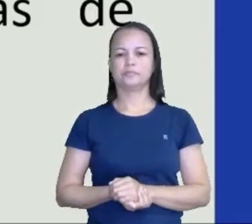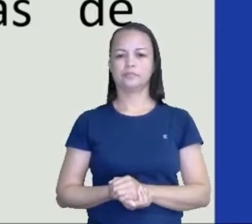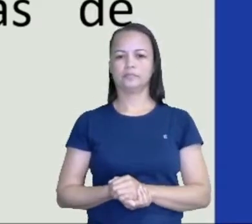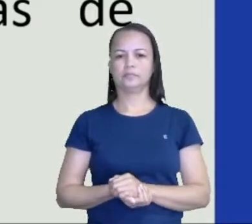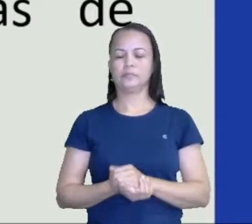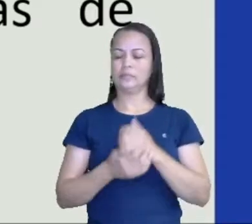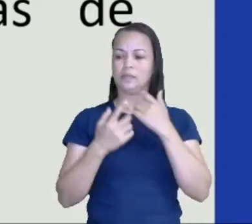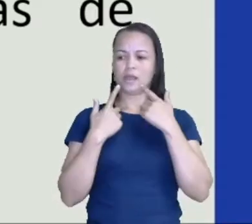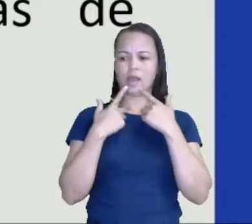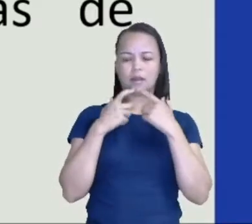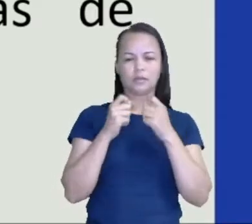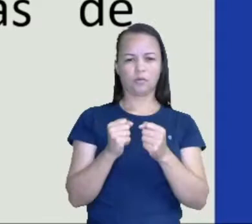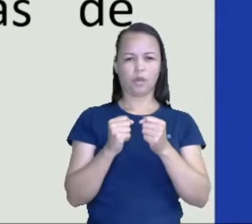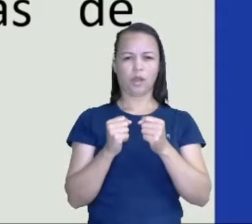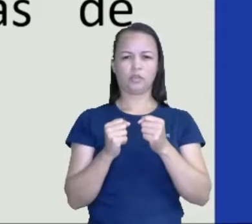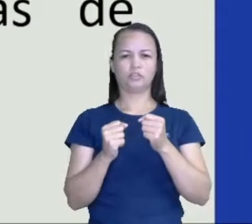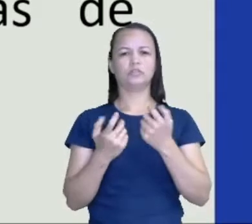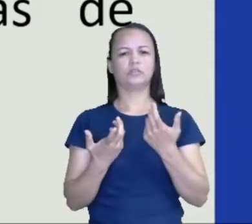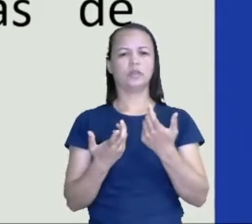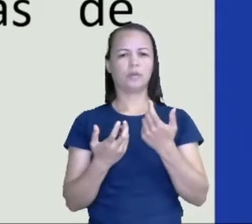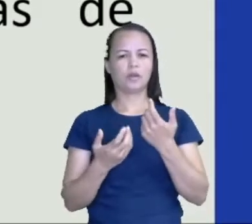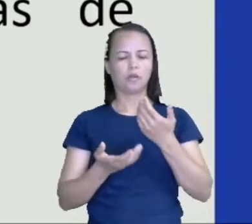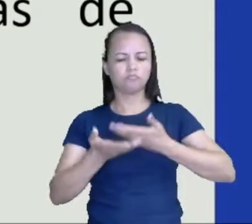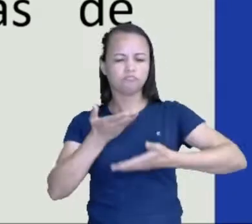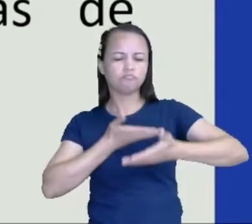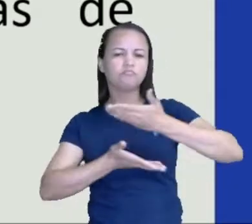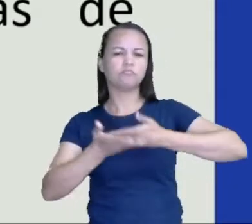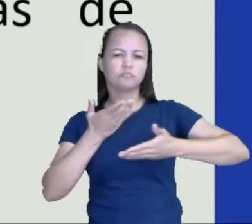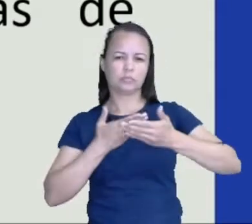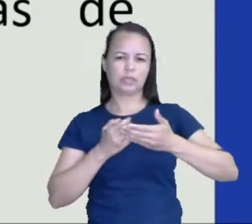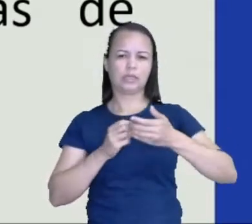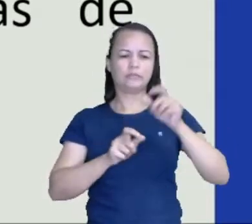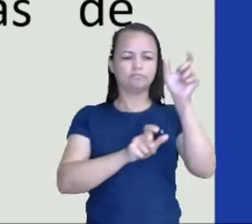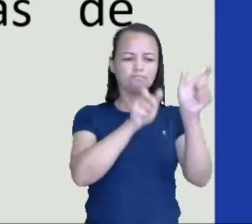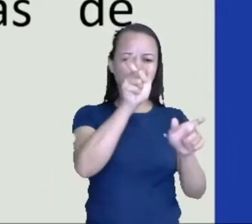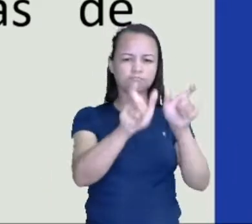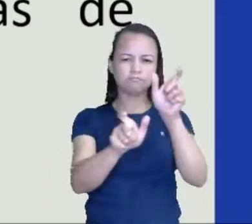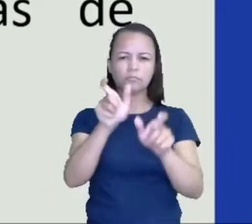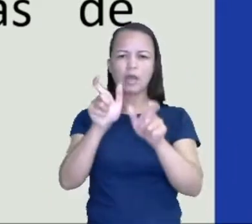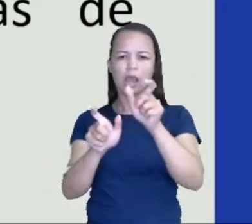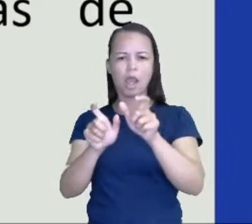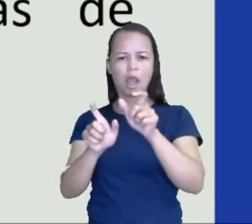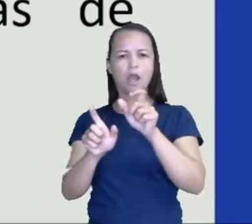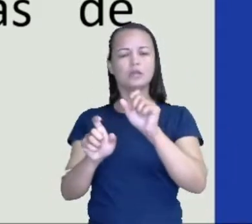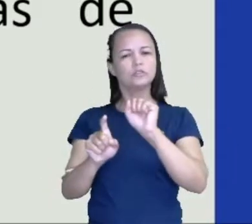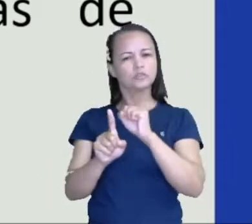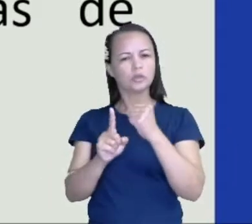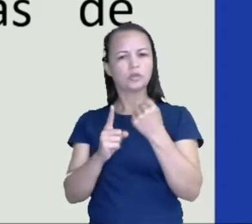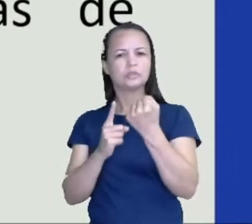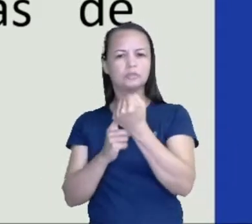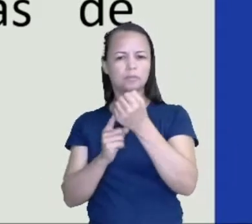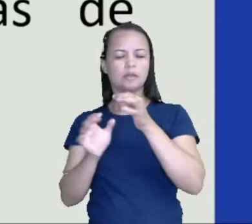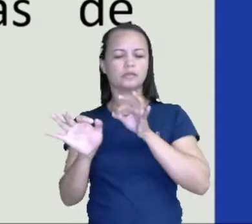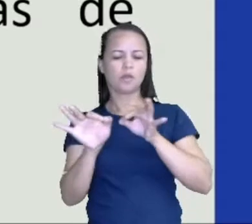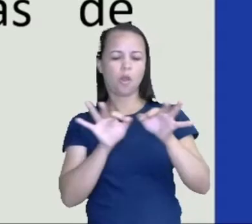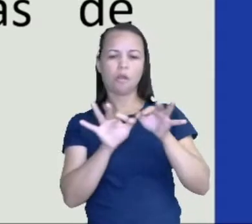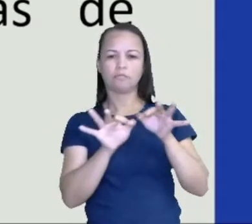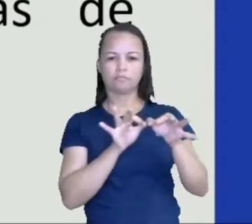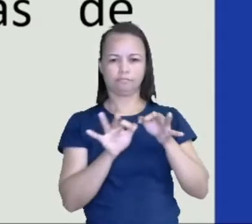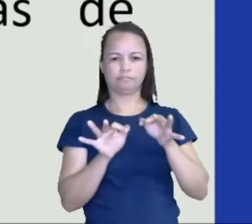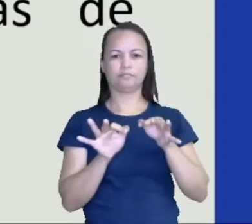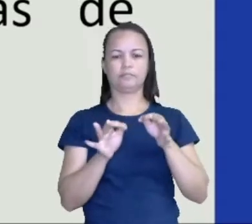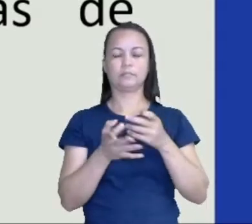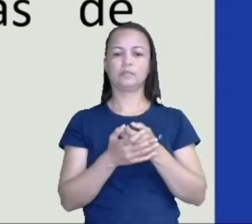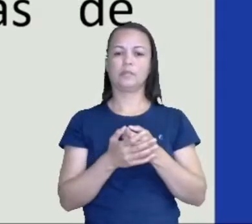linguagem é o maior instrumento de interação entre sujeitos socialmente organizados.